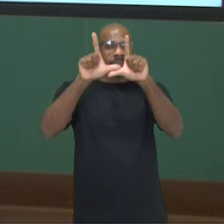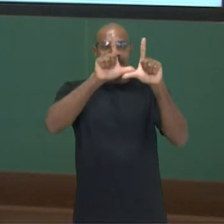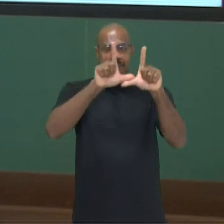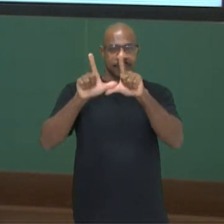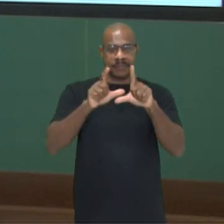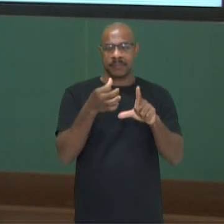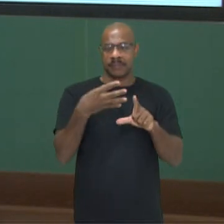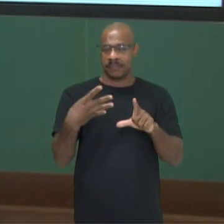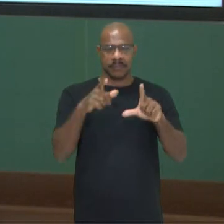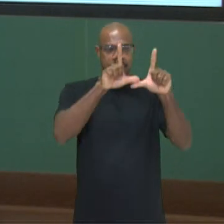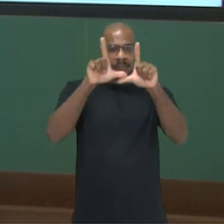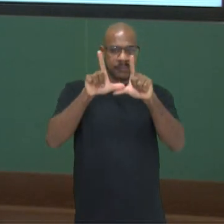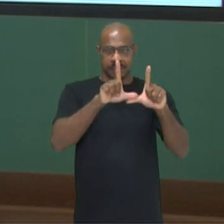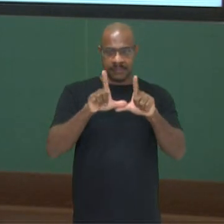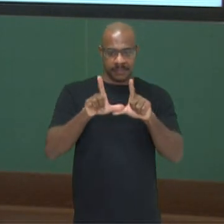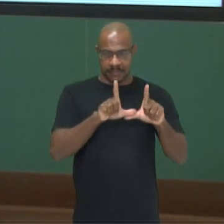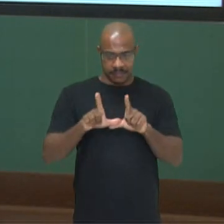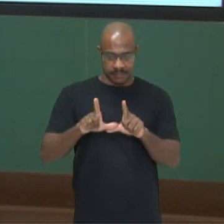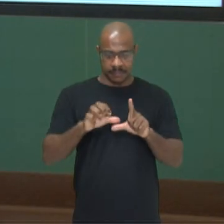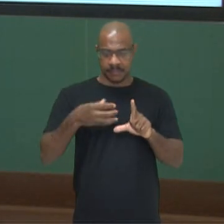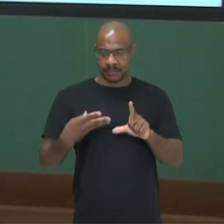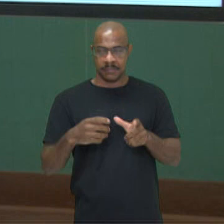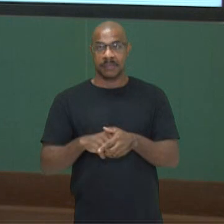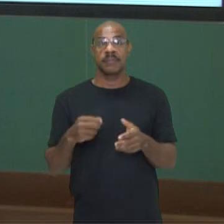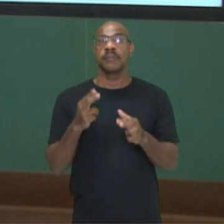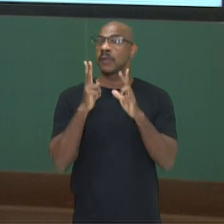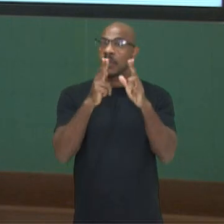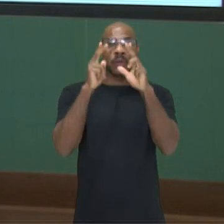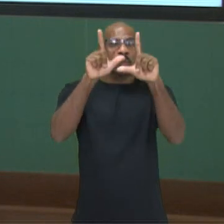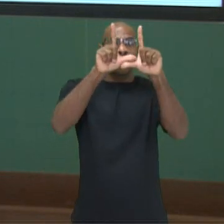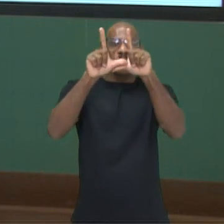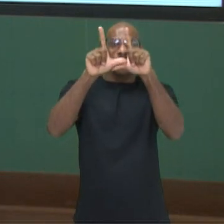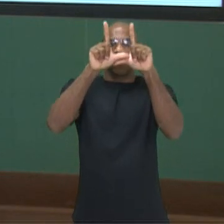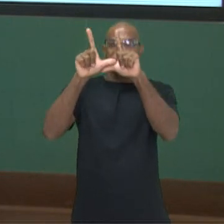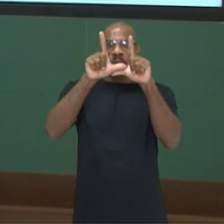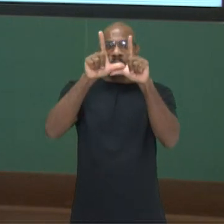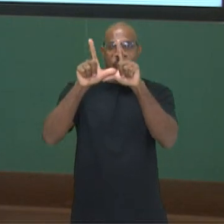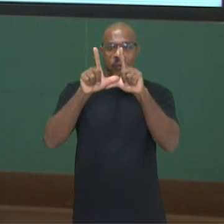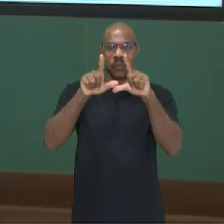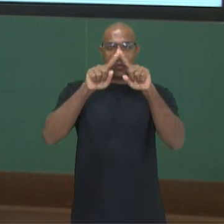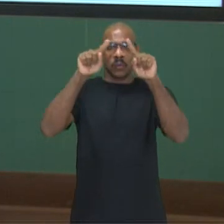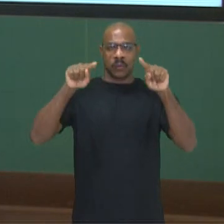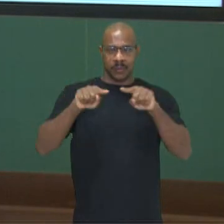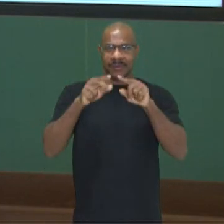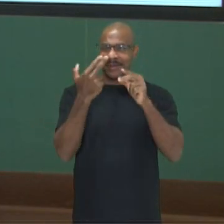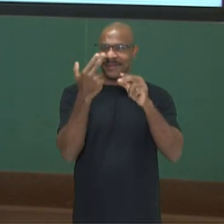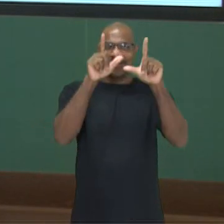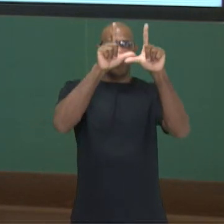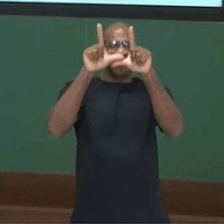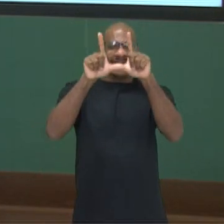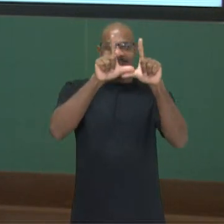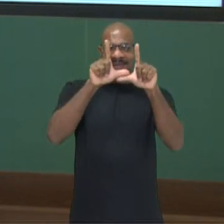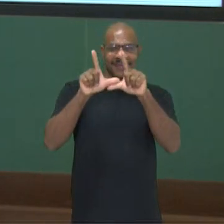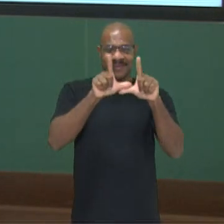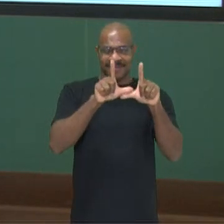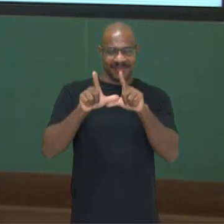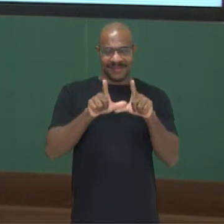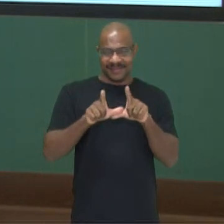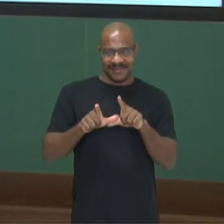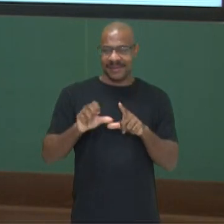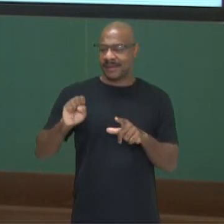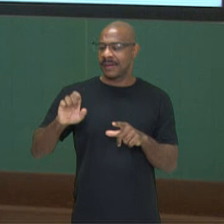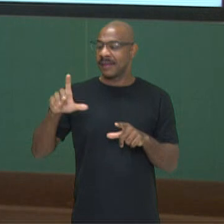64 selos e os selos também têm o mesmo formato. Eles têm o formato de quadrado, ou seja, todos os lados